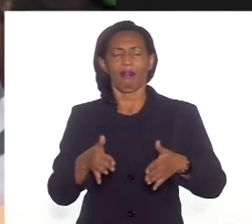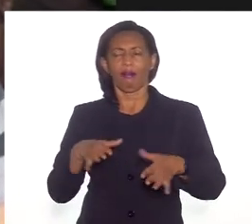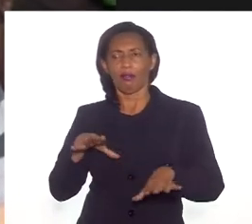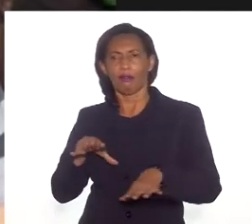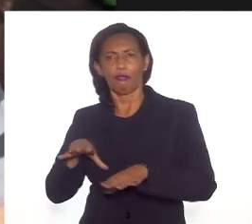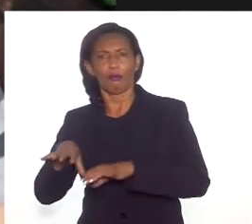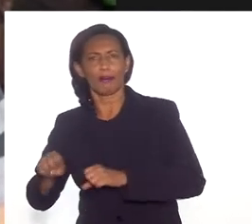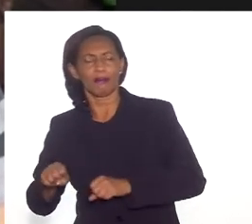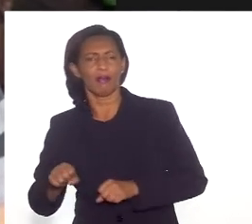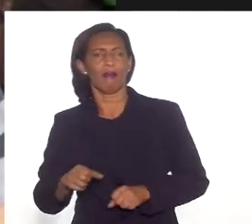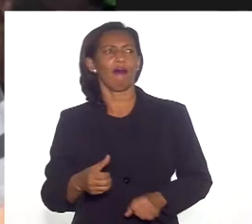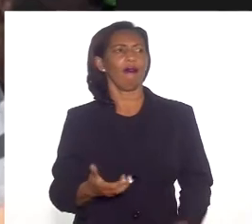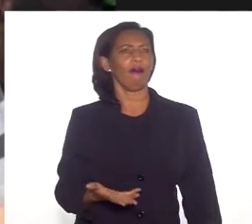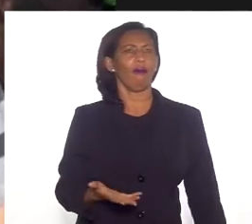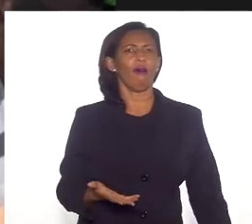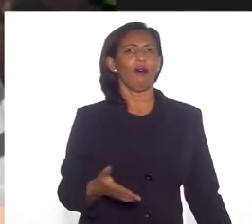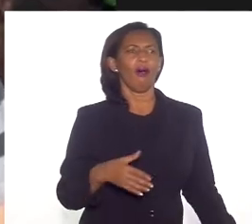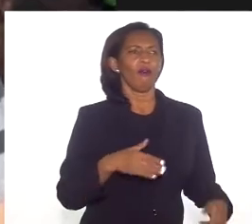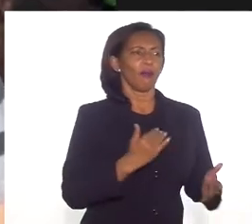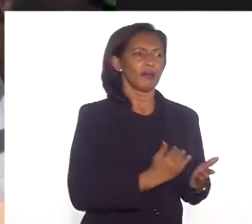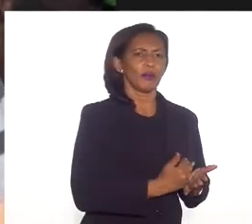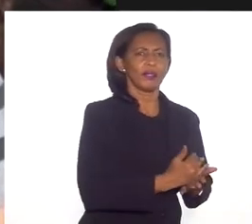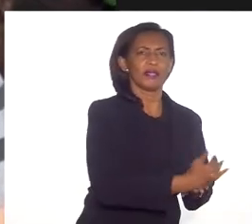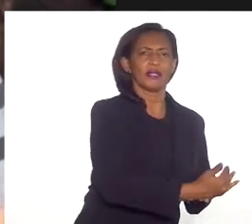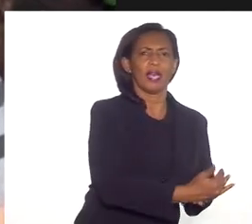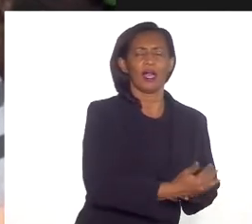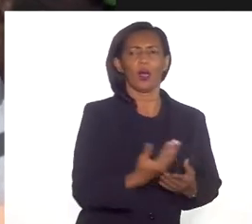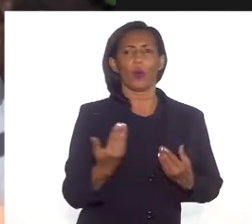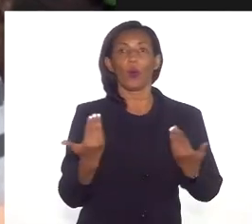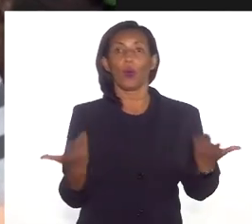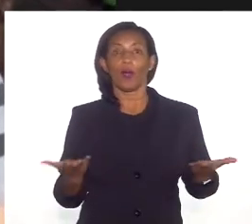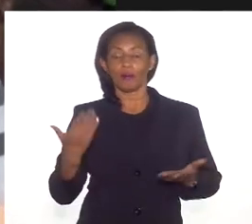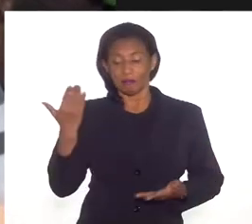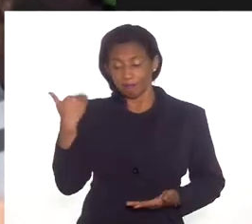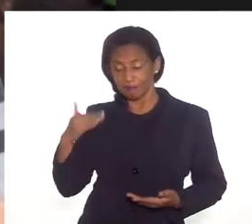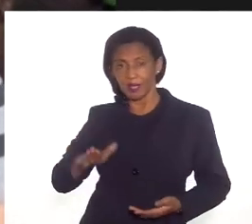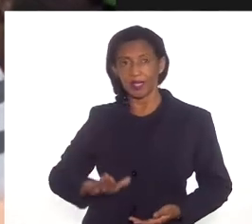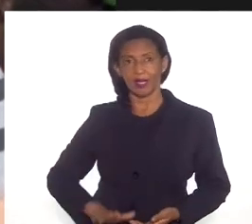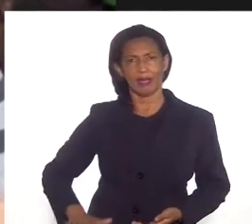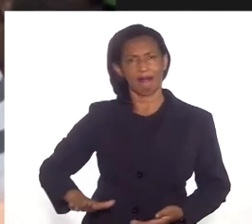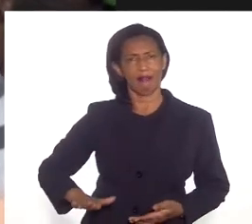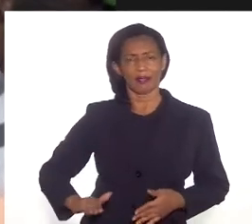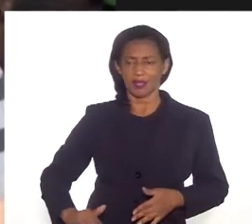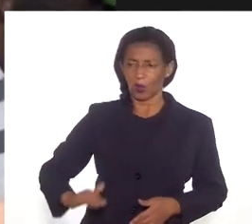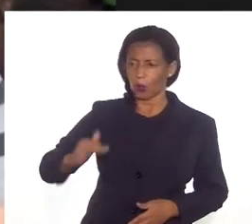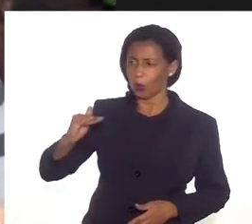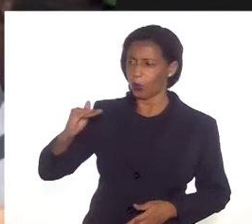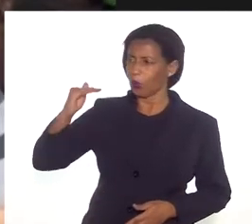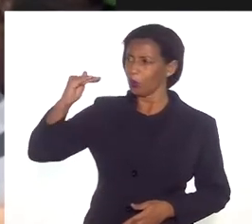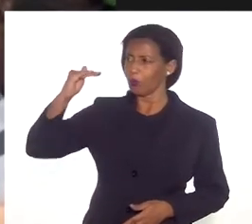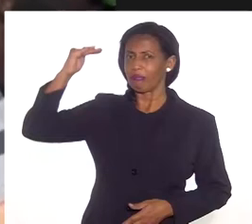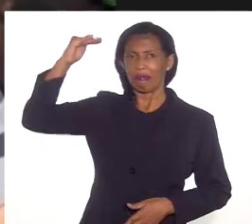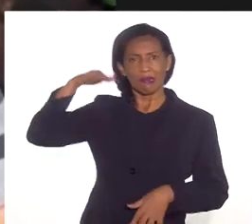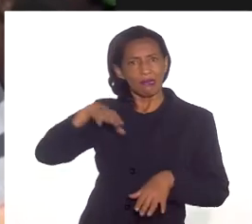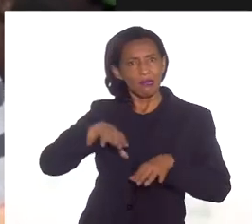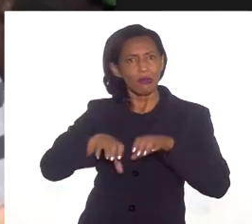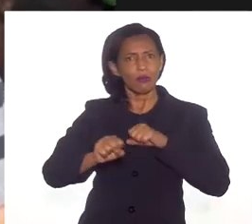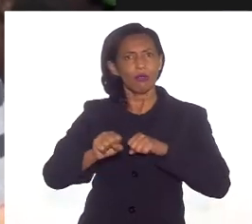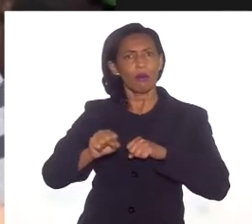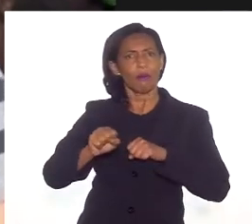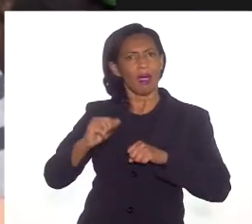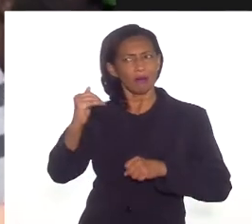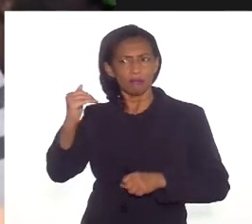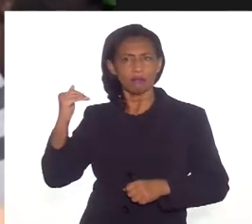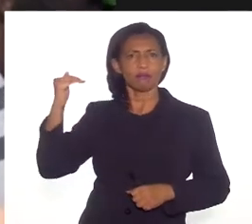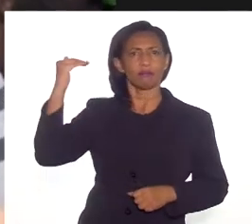da formação, né, desde a formação inicial lá, né, quando criança, até a formação superior, que foi todo